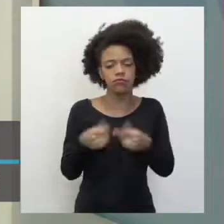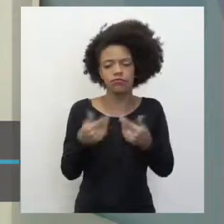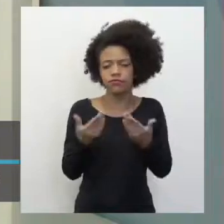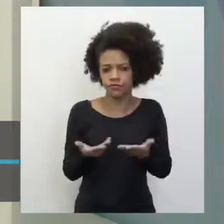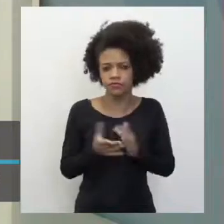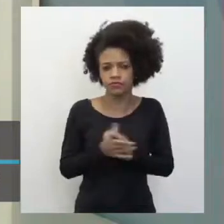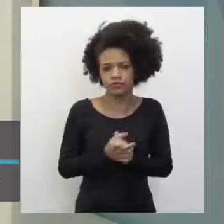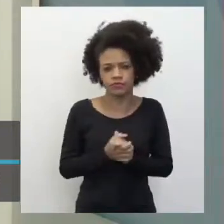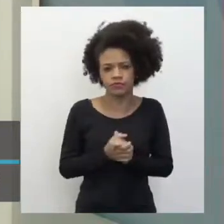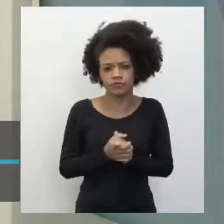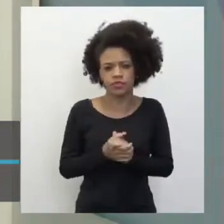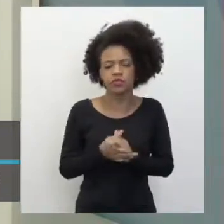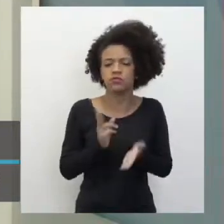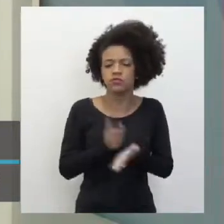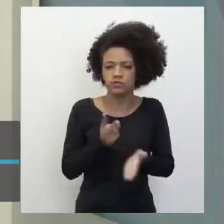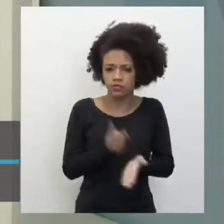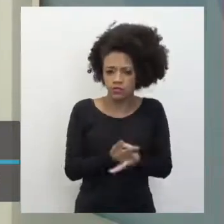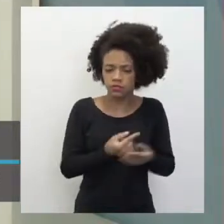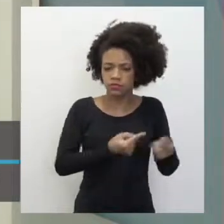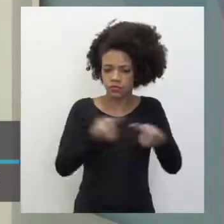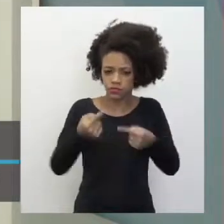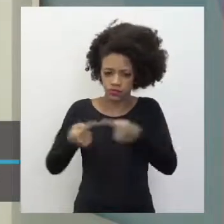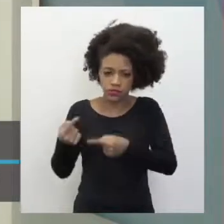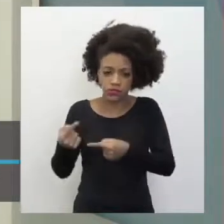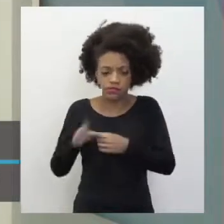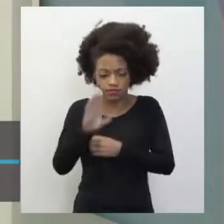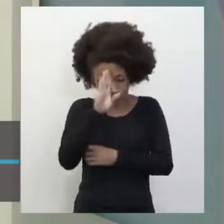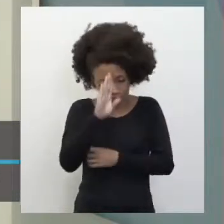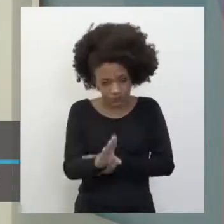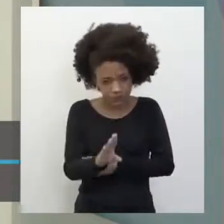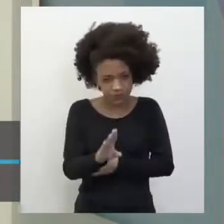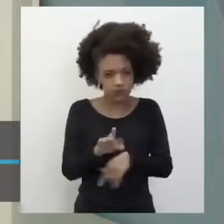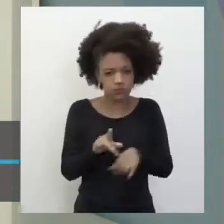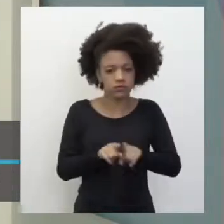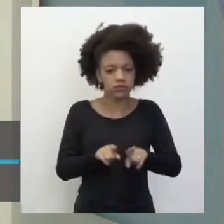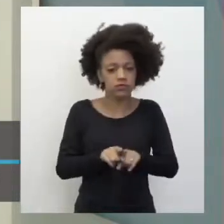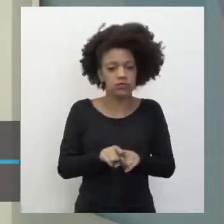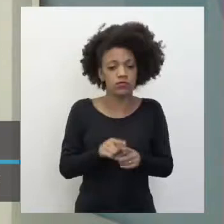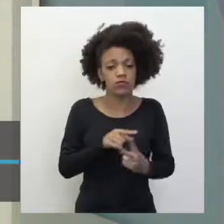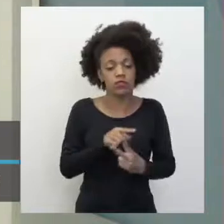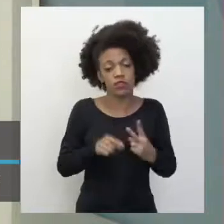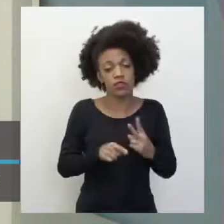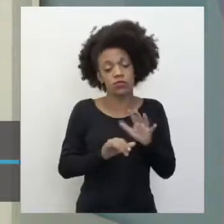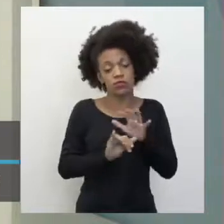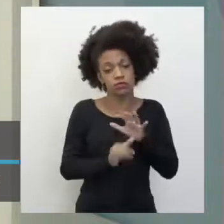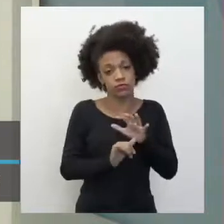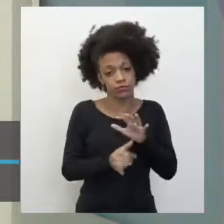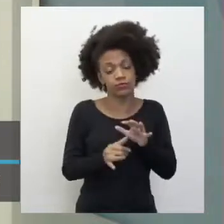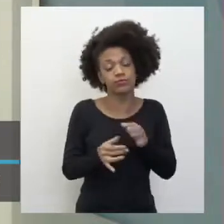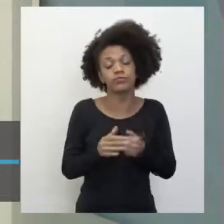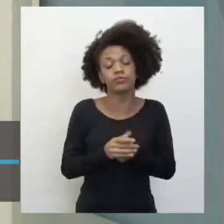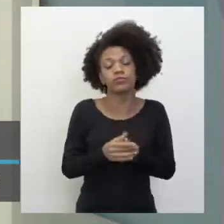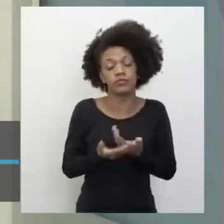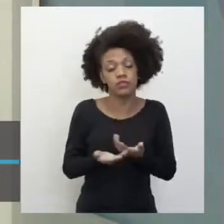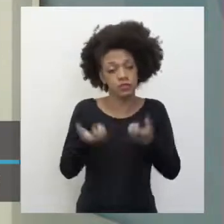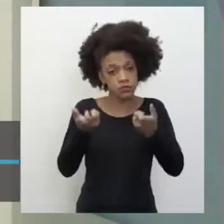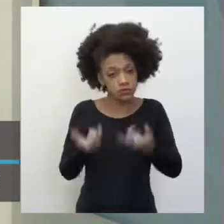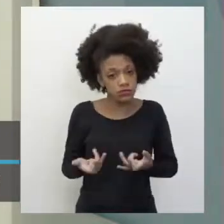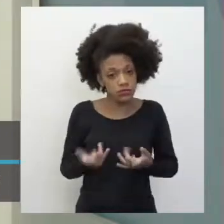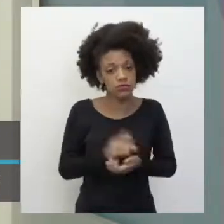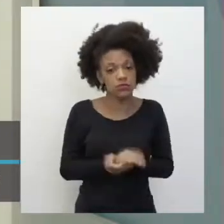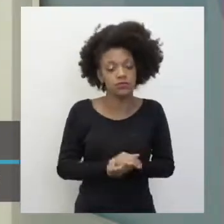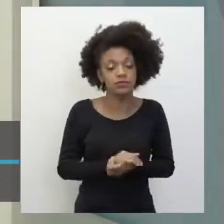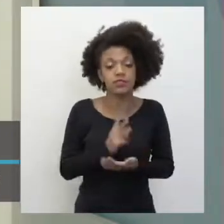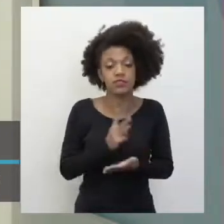conta de sempre estar questionando, principalmente, né, esses dois contos que nós estamos vendo agora, sempre é